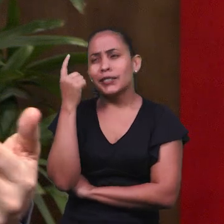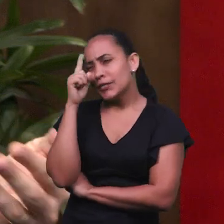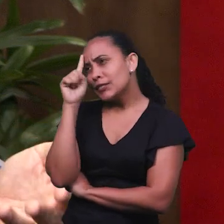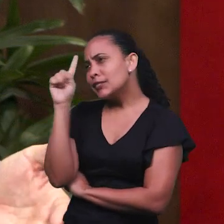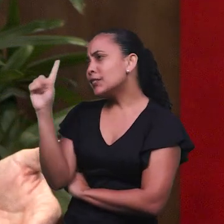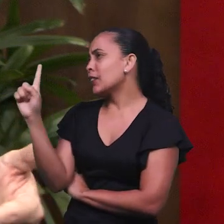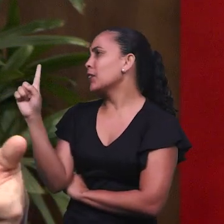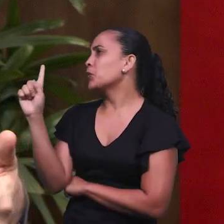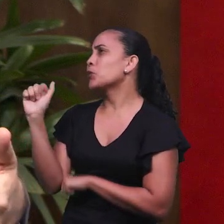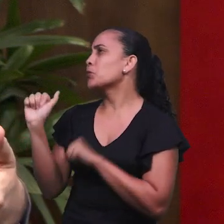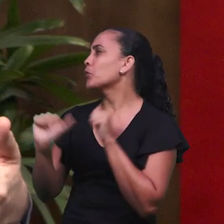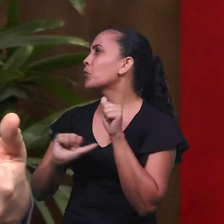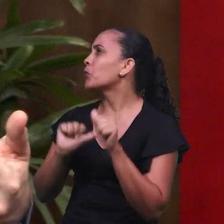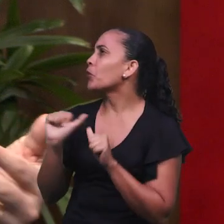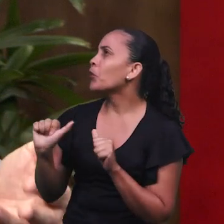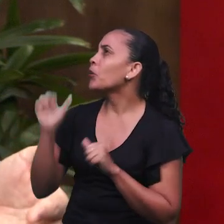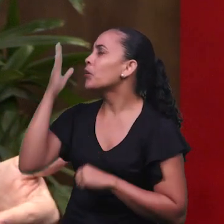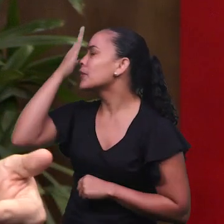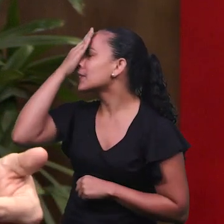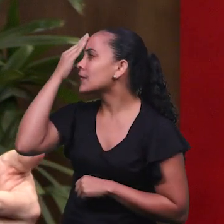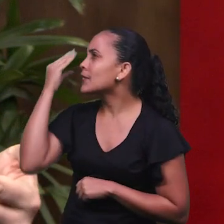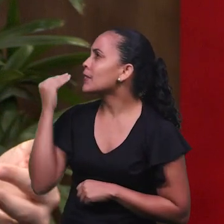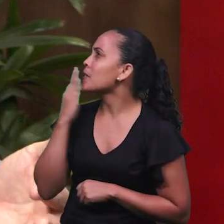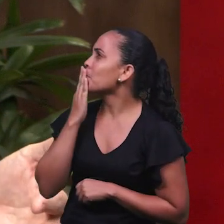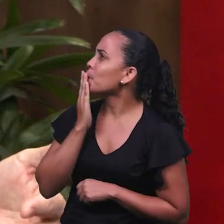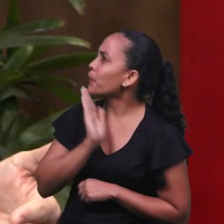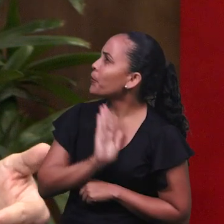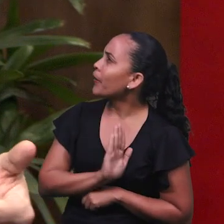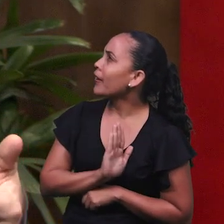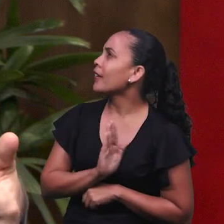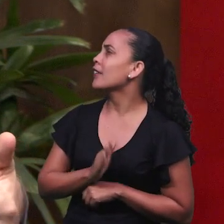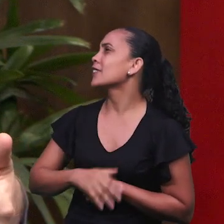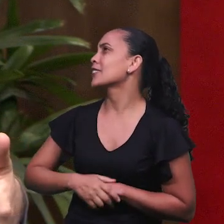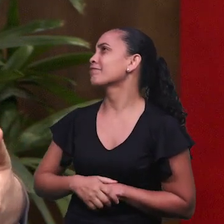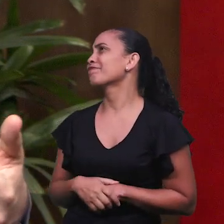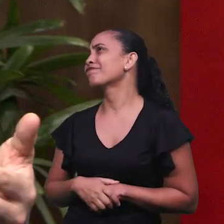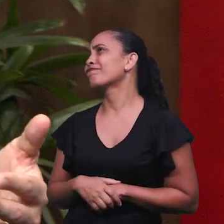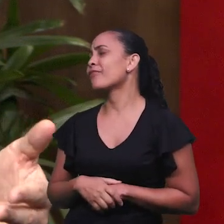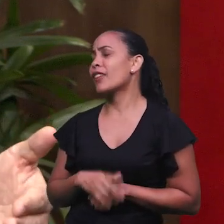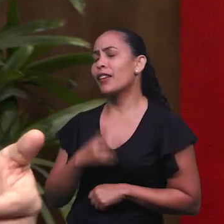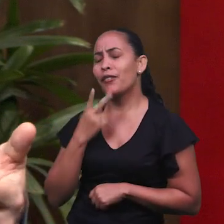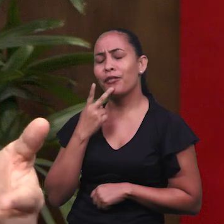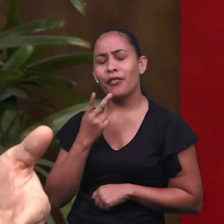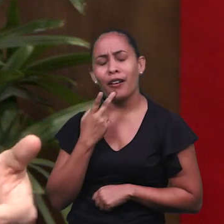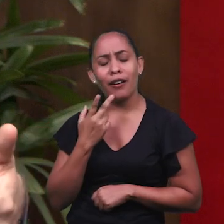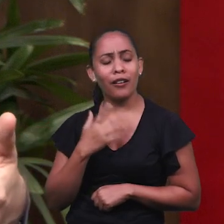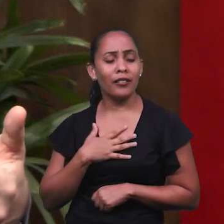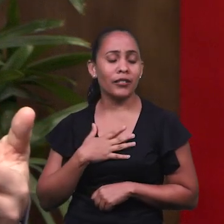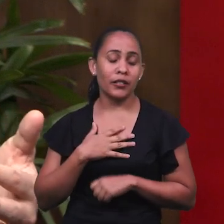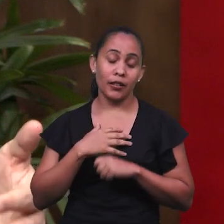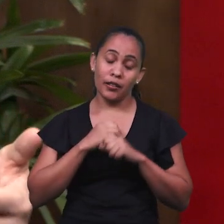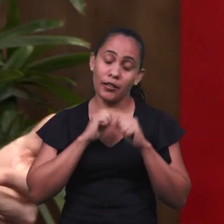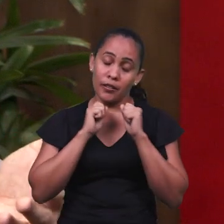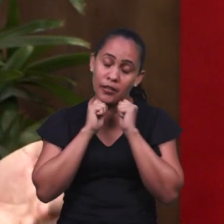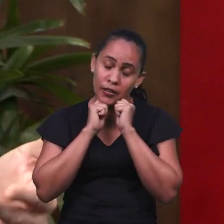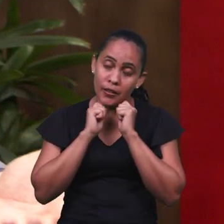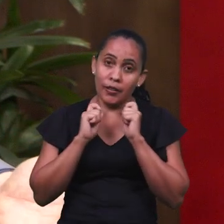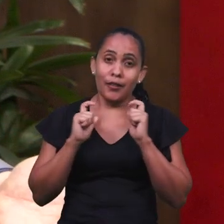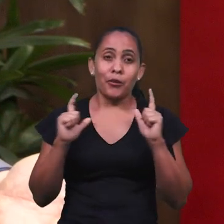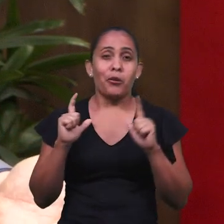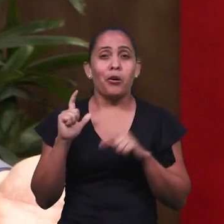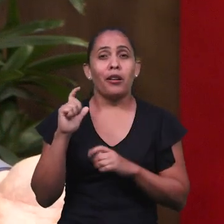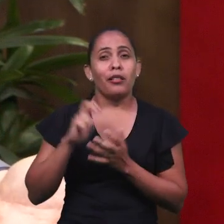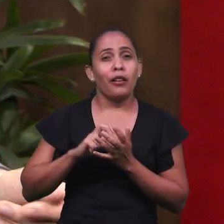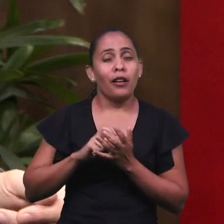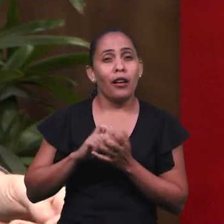Deus não é mais o mesmo, que Deus se esqueceu das promessas, ele se pega acordado à noite, enfim. E agora